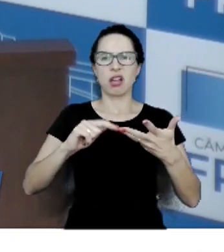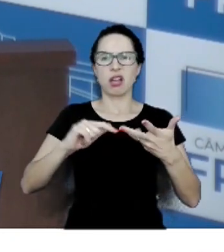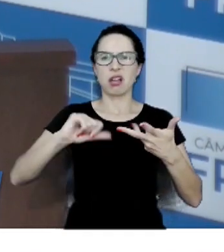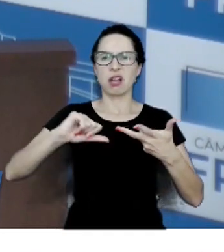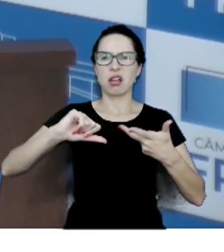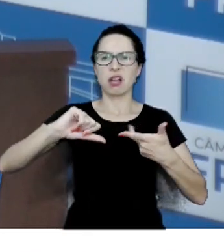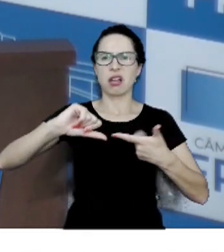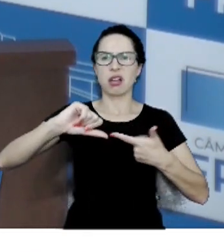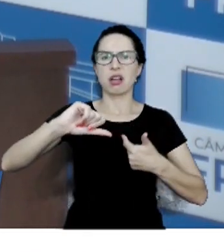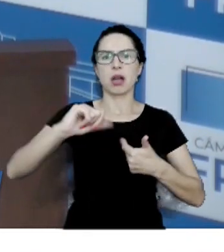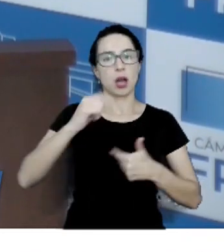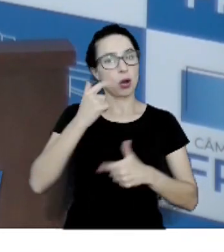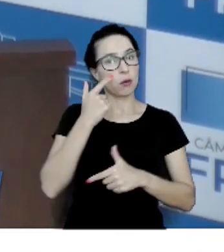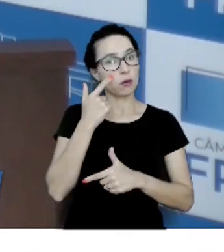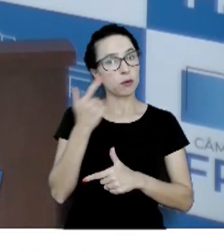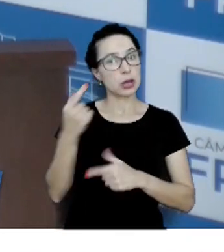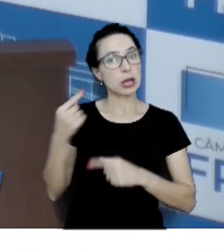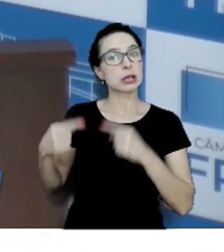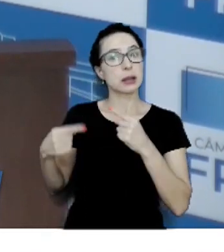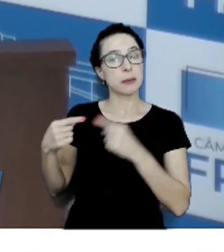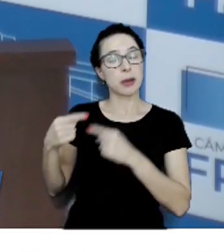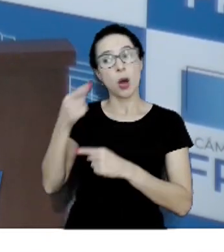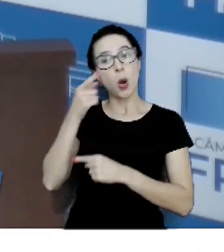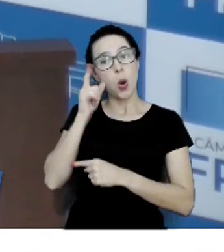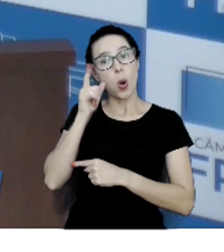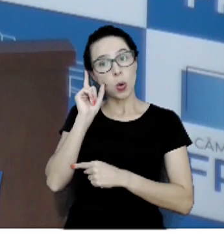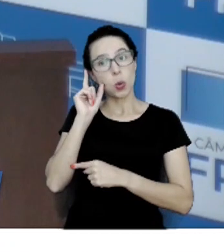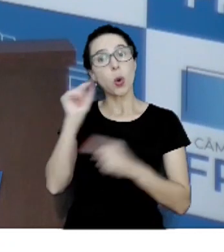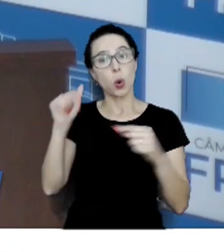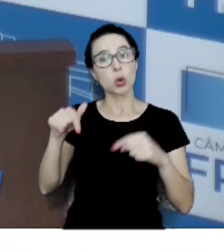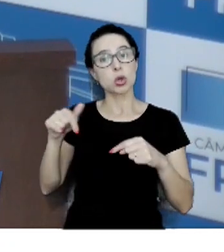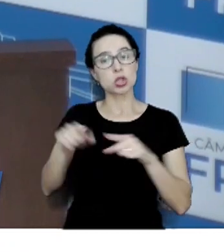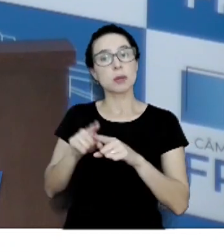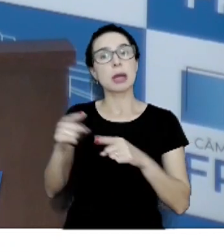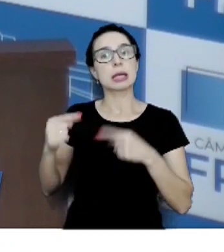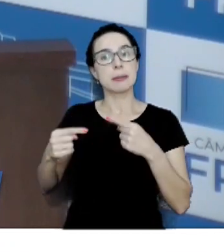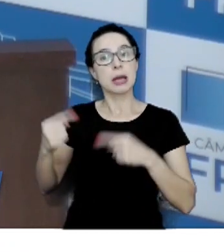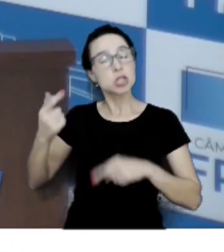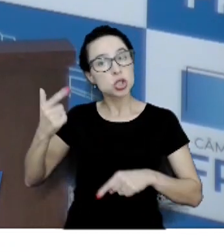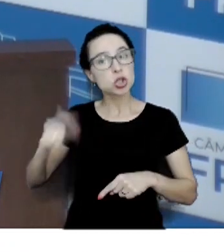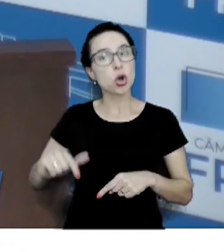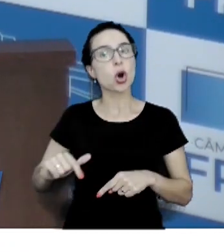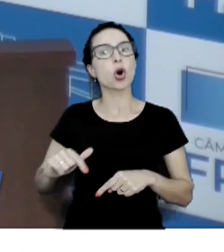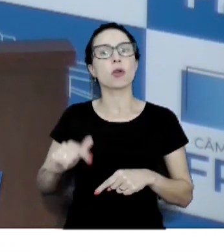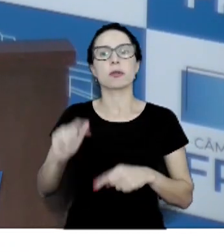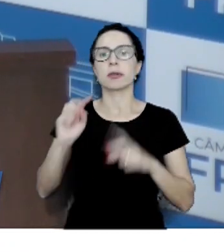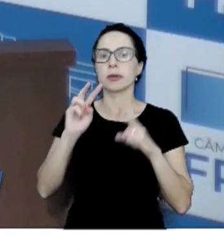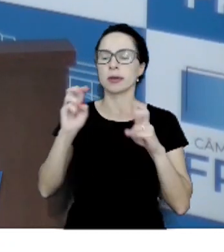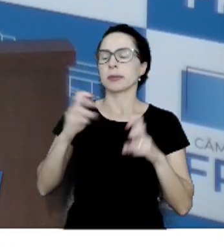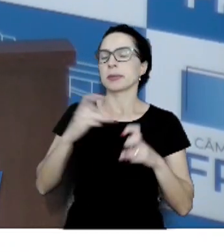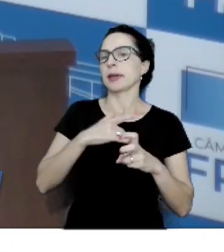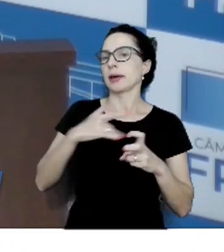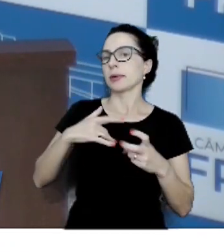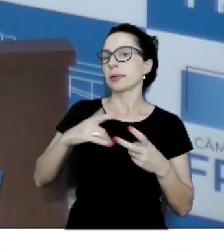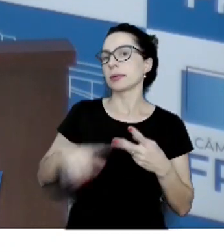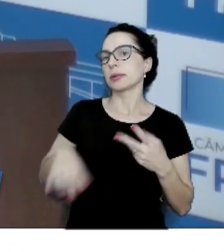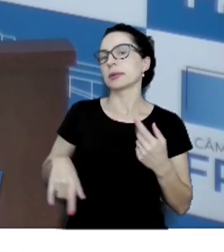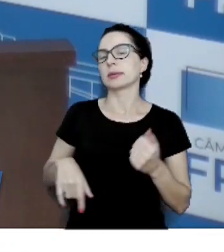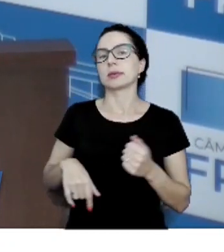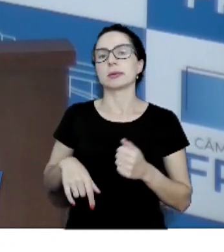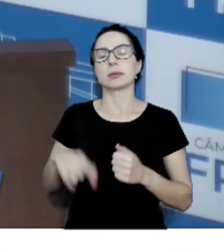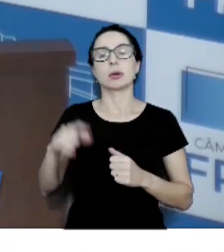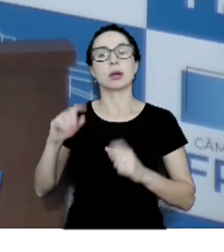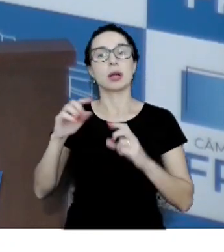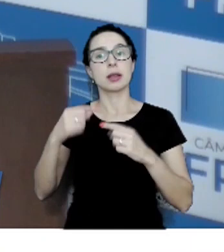haja visto a discussão que nós travamos aqui hoje, de novo, com relação à saúde, com relação